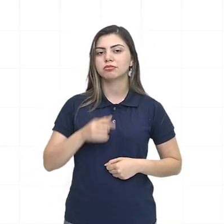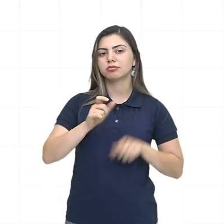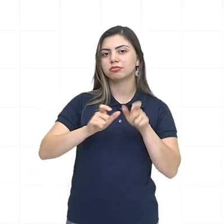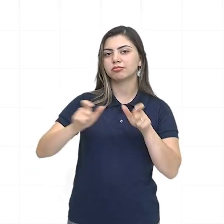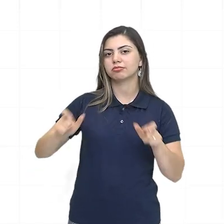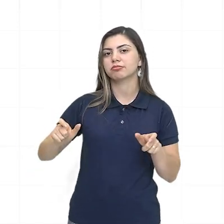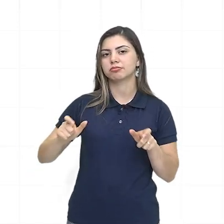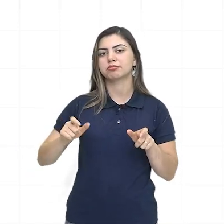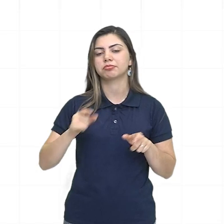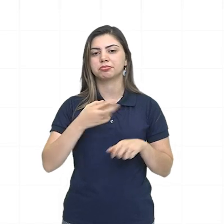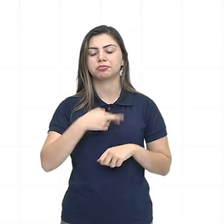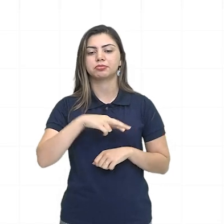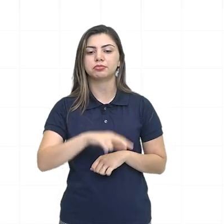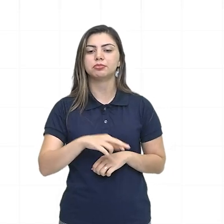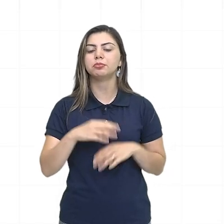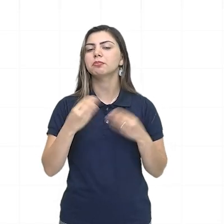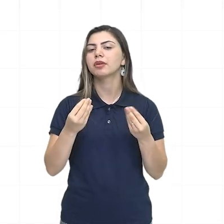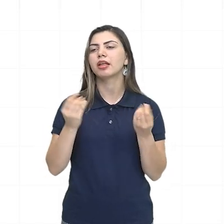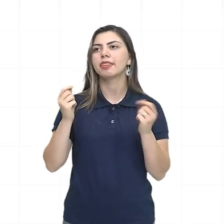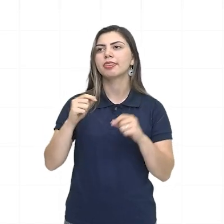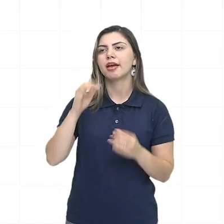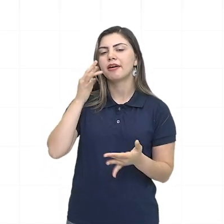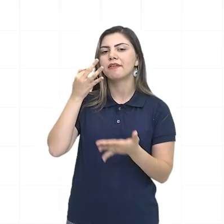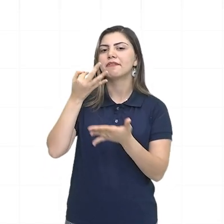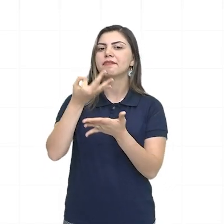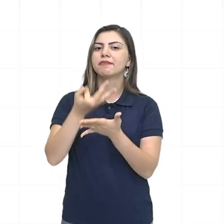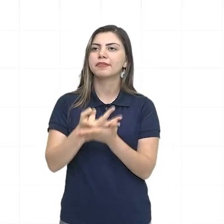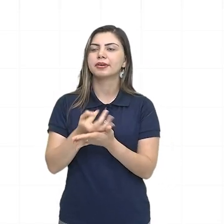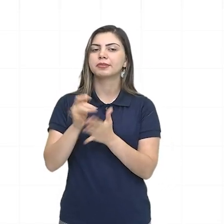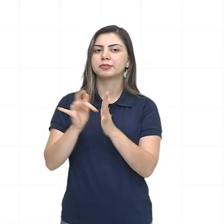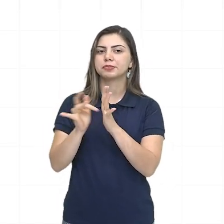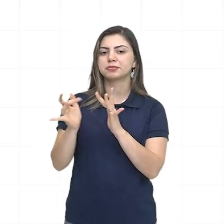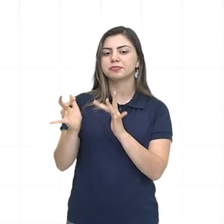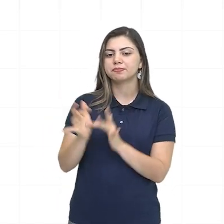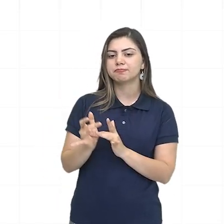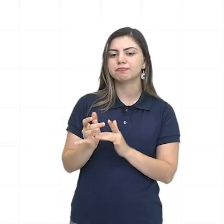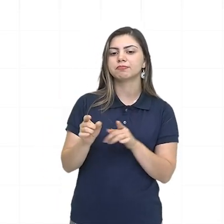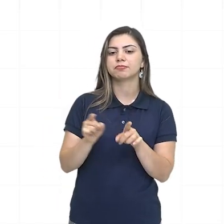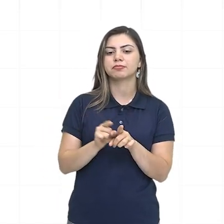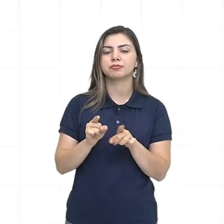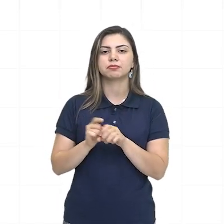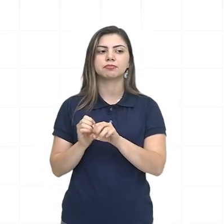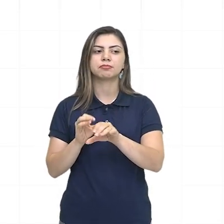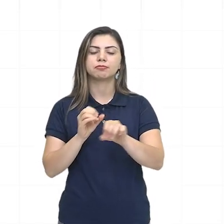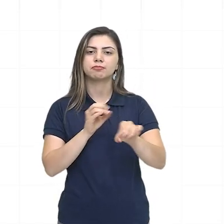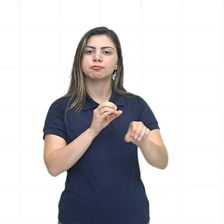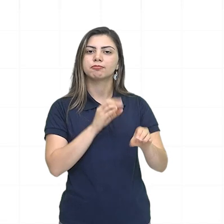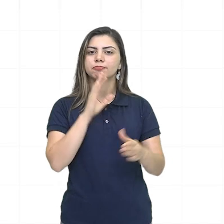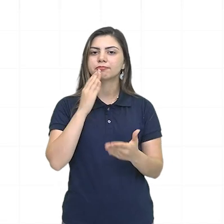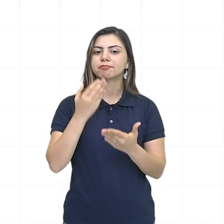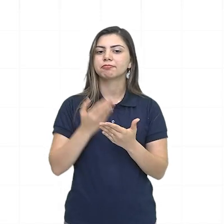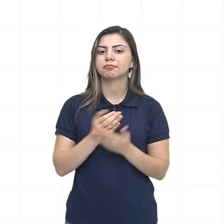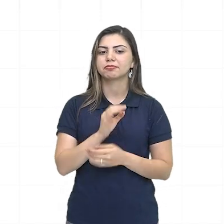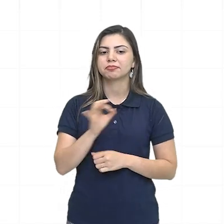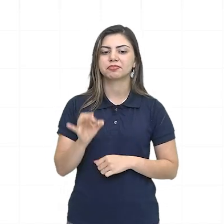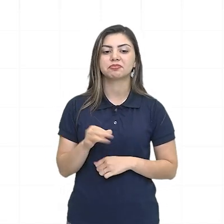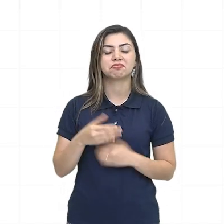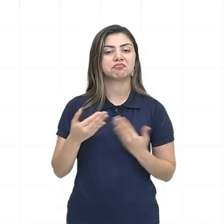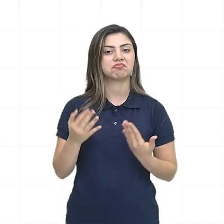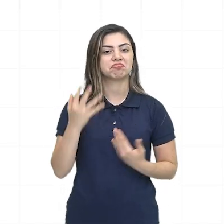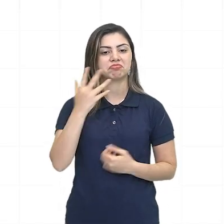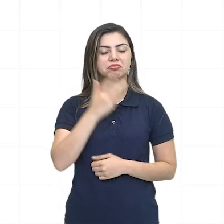né? Tudo para simbolizar a fé em Jesus Cristo e em seus ensinamentos. Olha